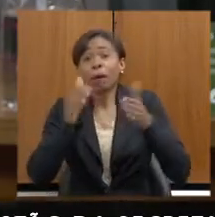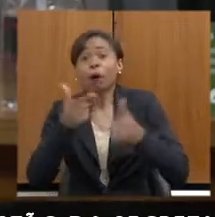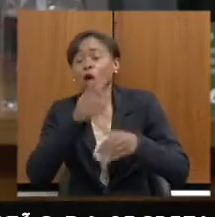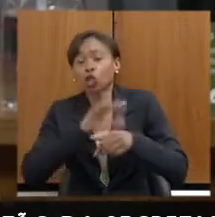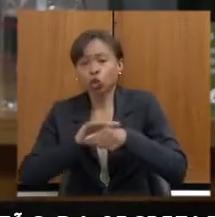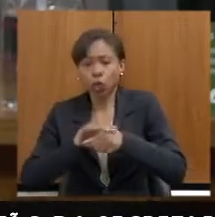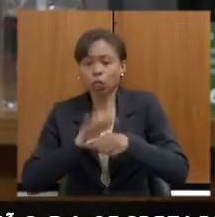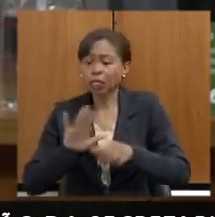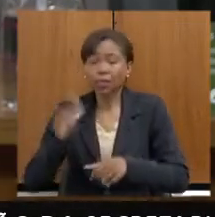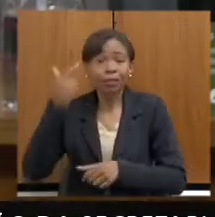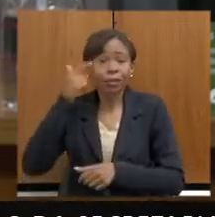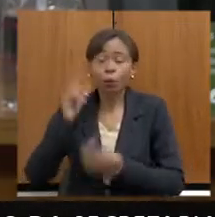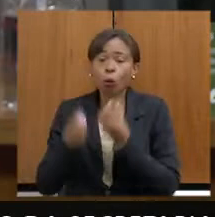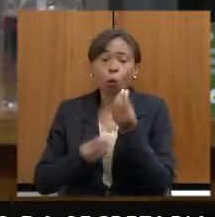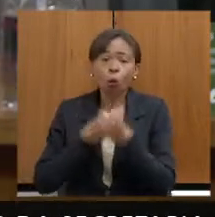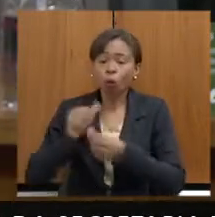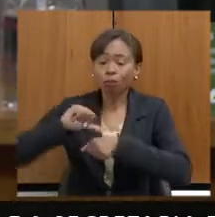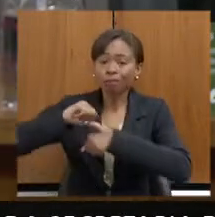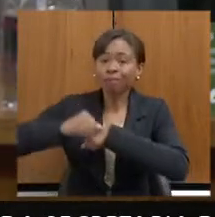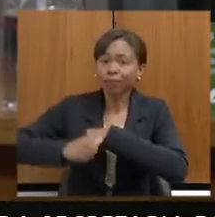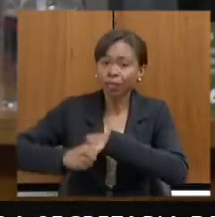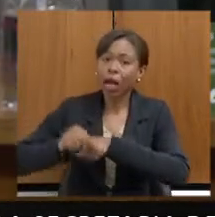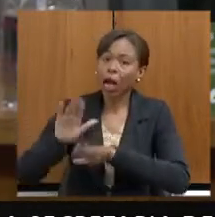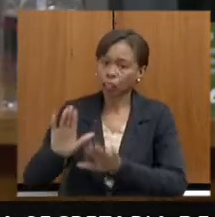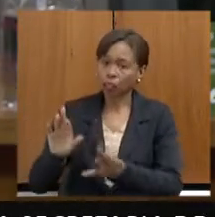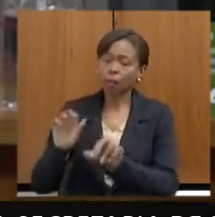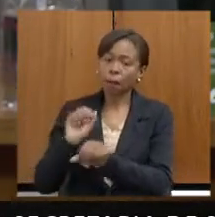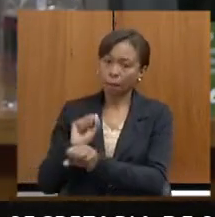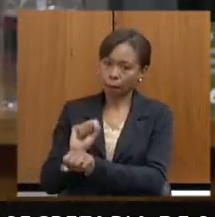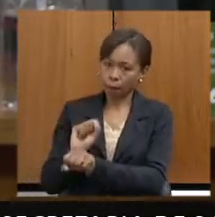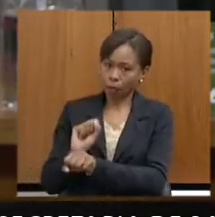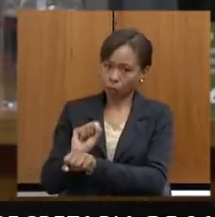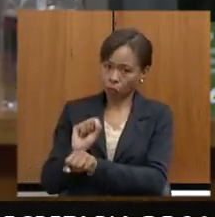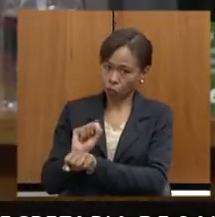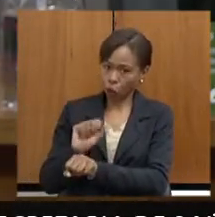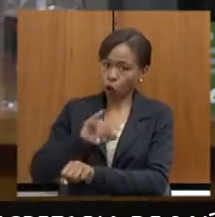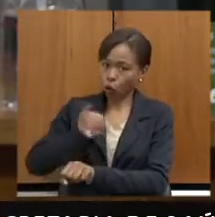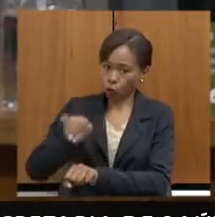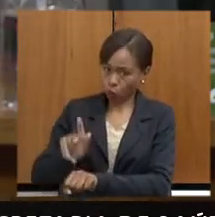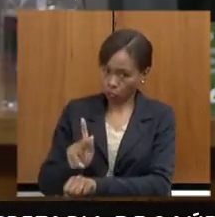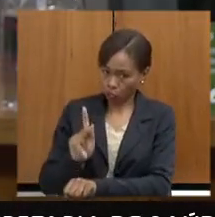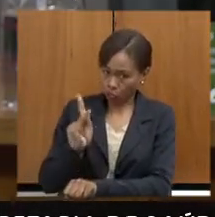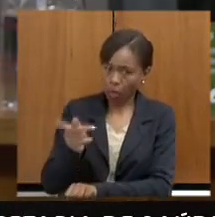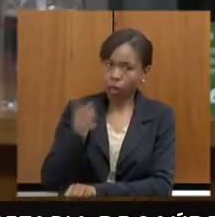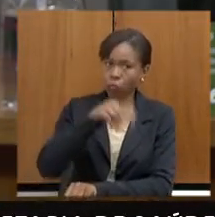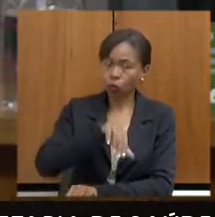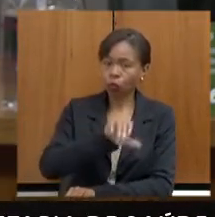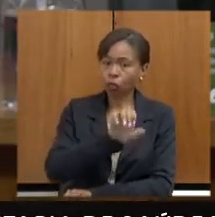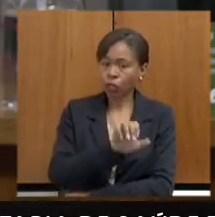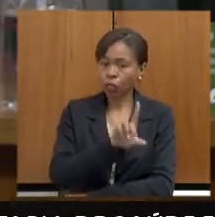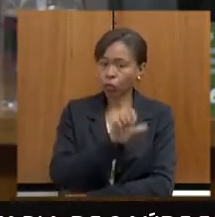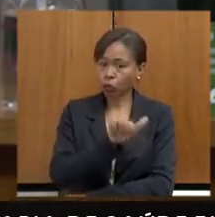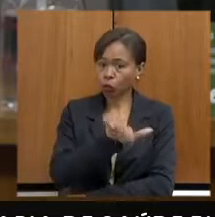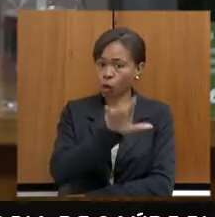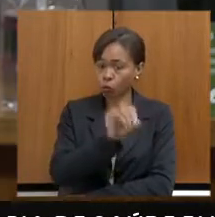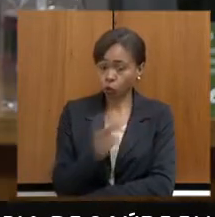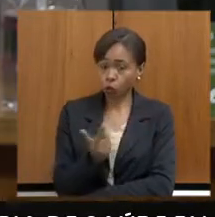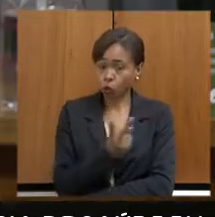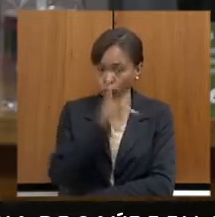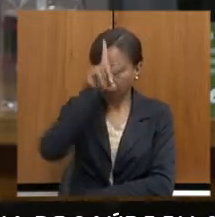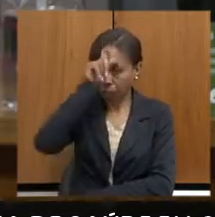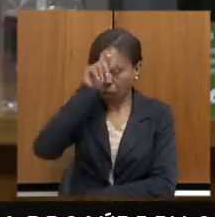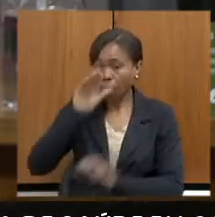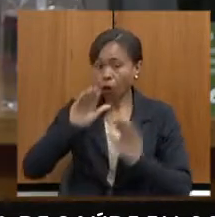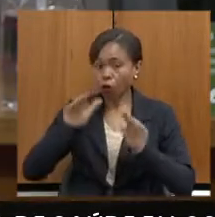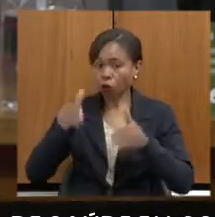segura eu guardo Júlia como os hospitais estaduais do convite e graças a Deus com a vacinação em está vendo